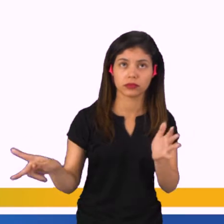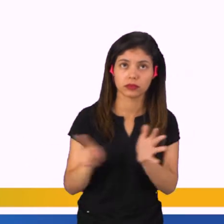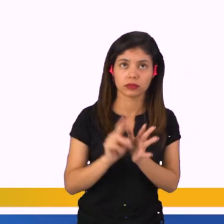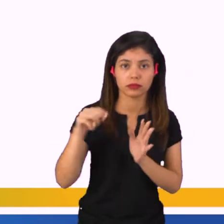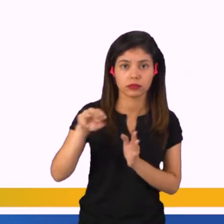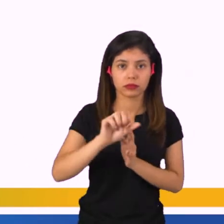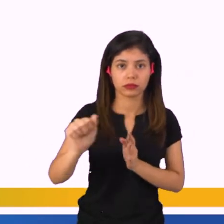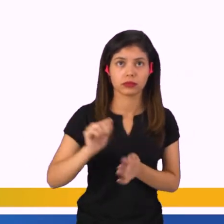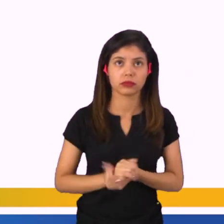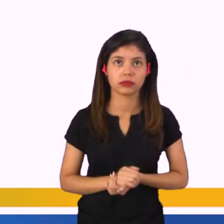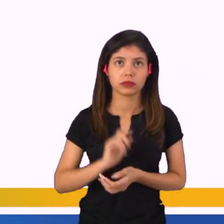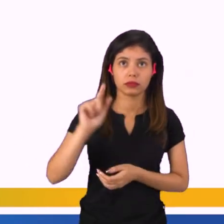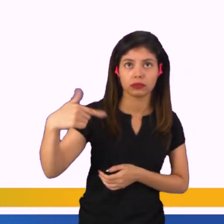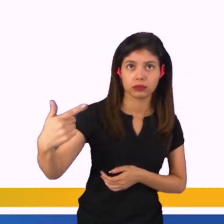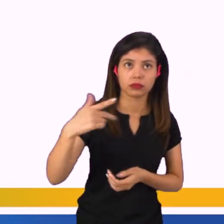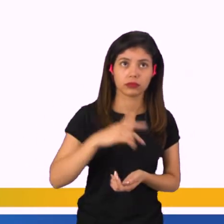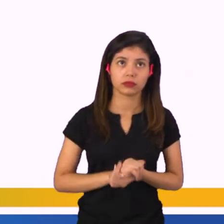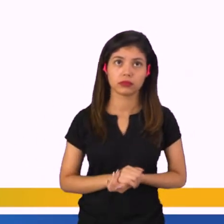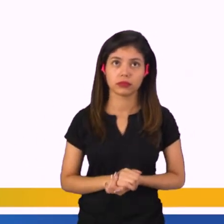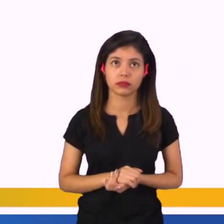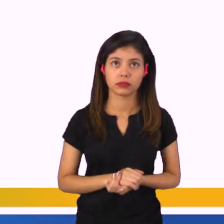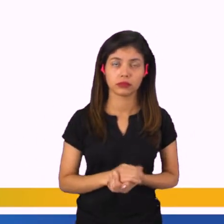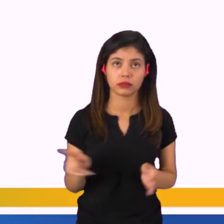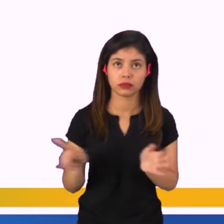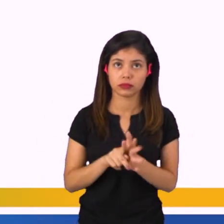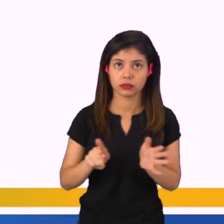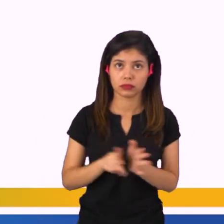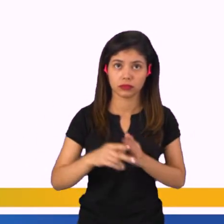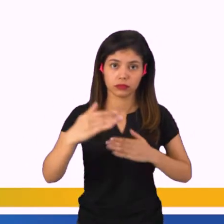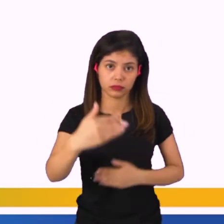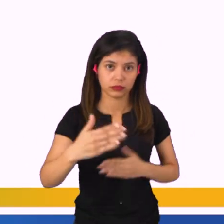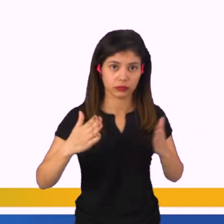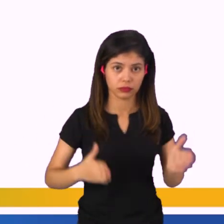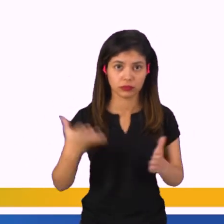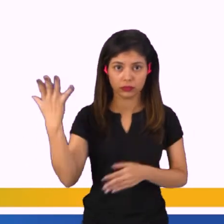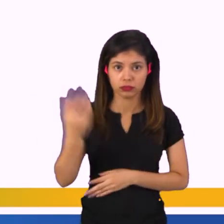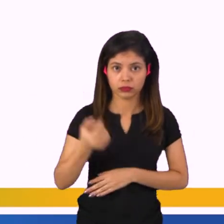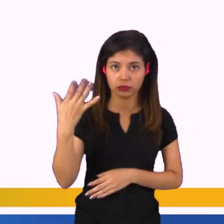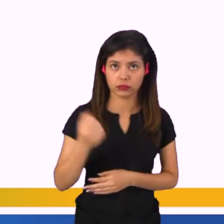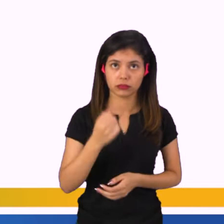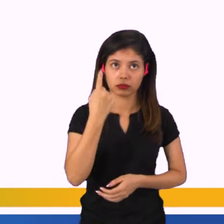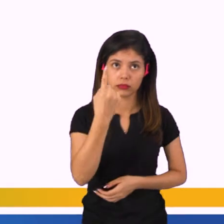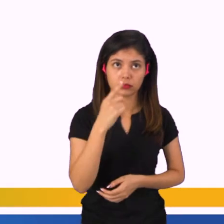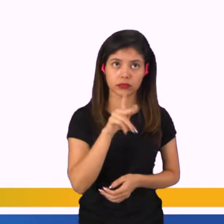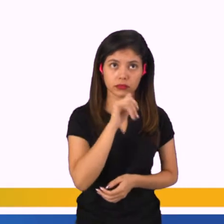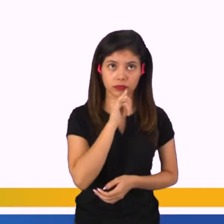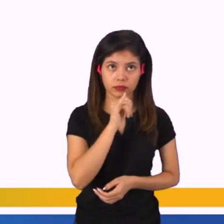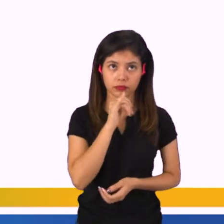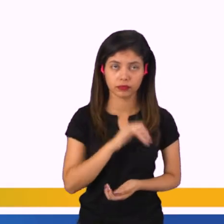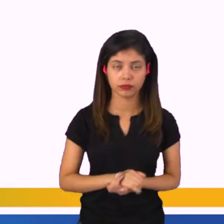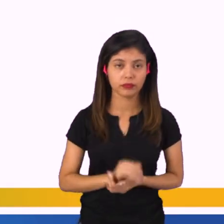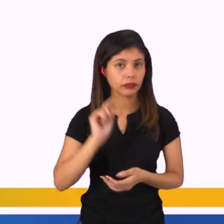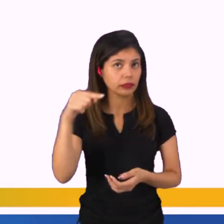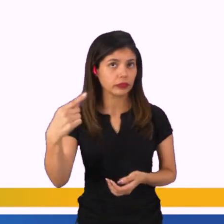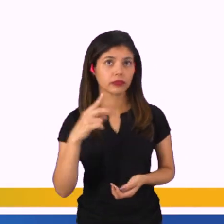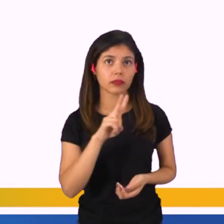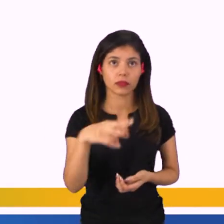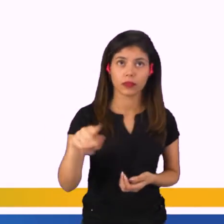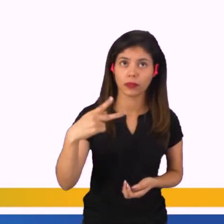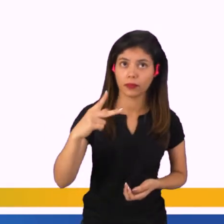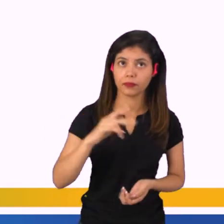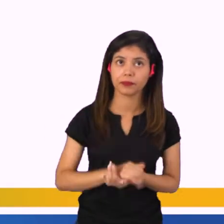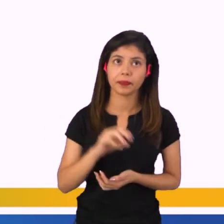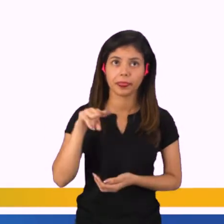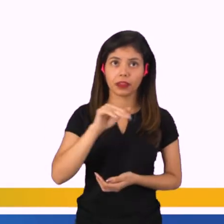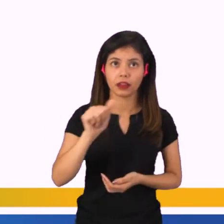de massa e sua unidade ser correspondente à massa de uma caixa de leite de 1 litro, por exemplo. Então, daí sua